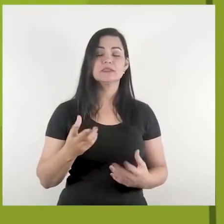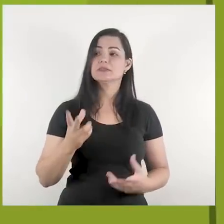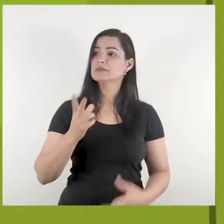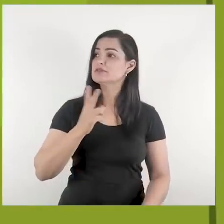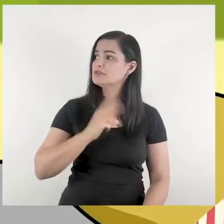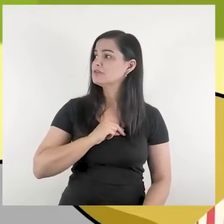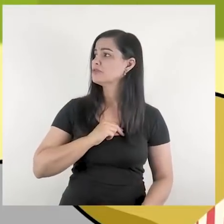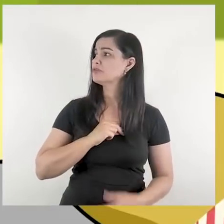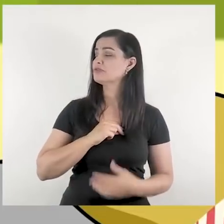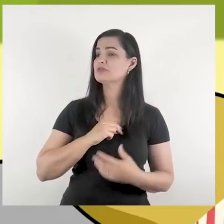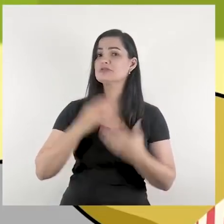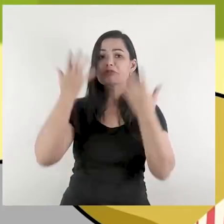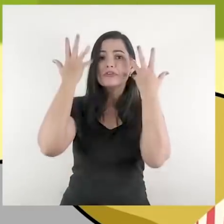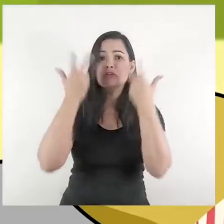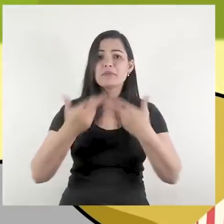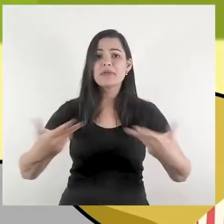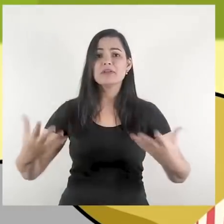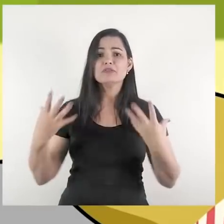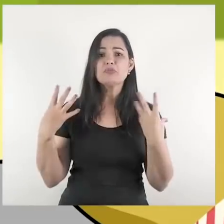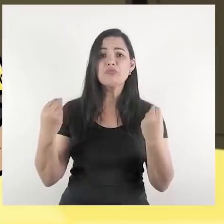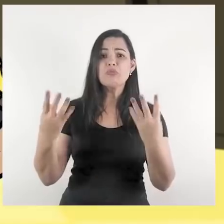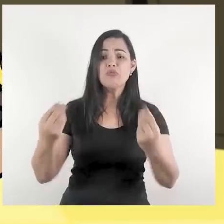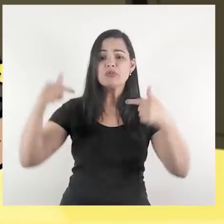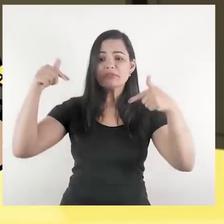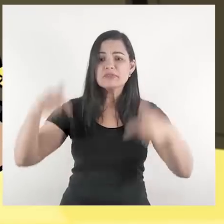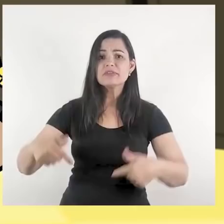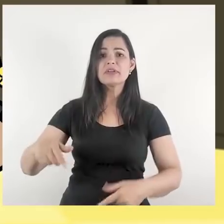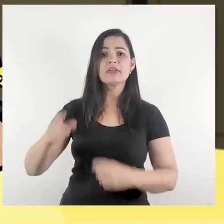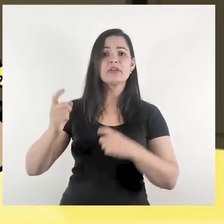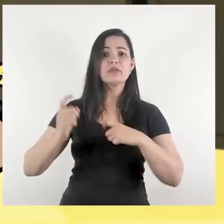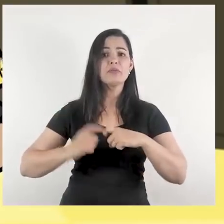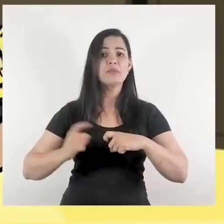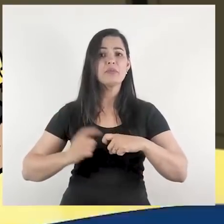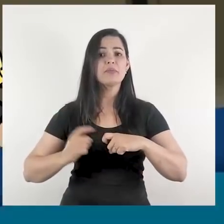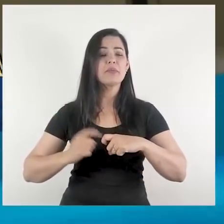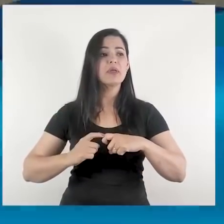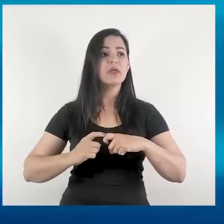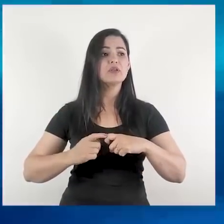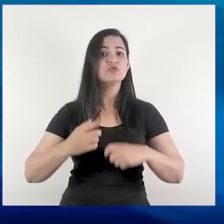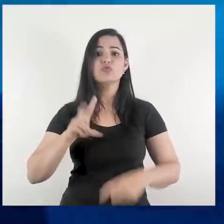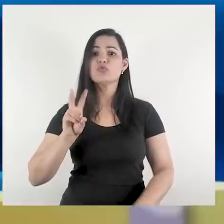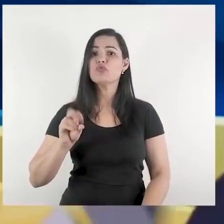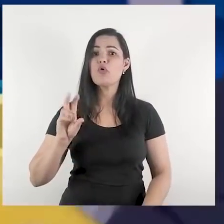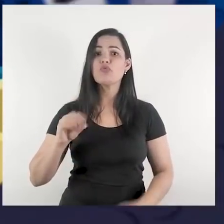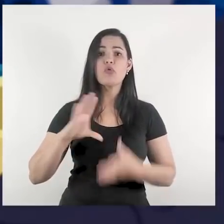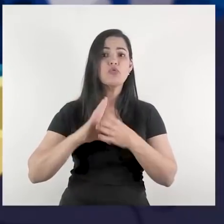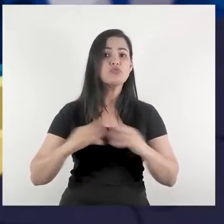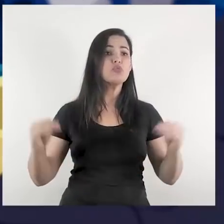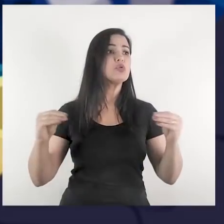Poxa, o consultório tá cheio e nada do vovô aparecer. E onde ele foi?